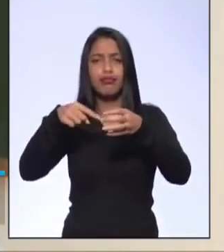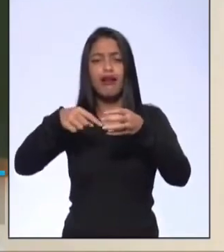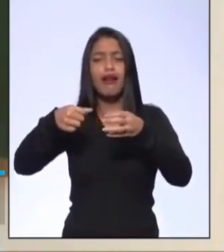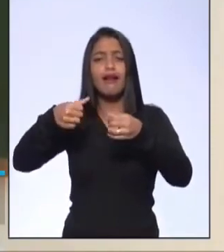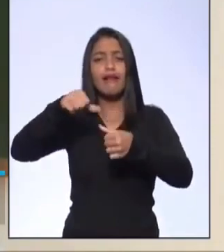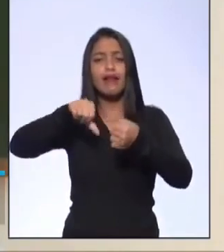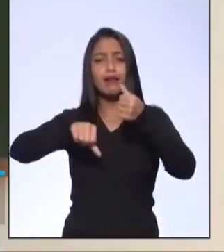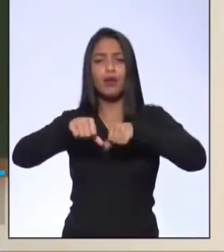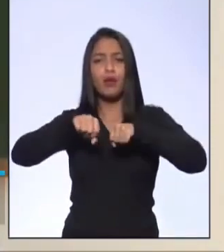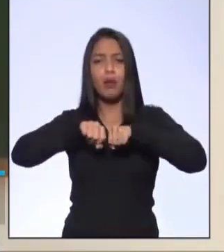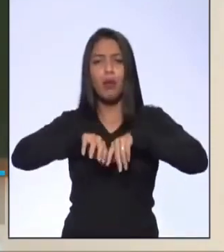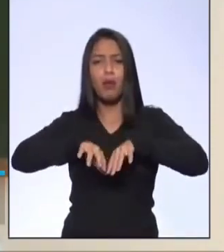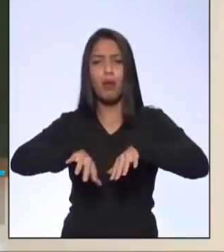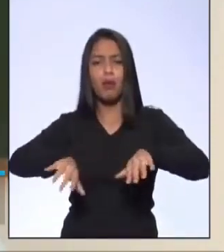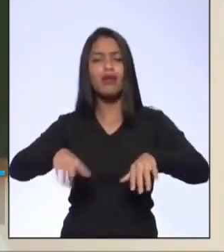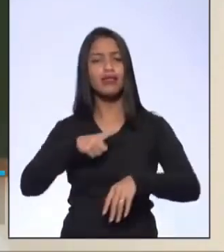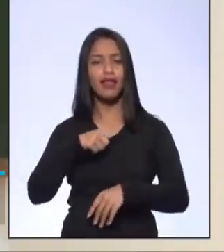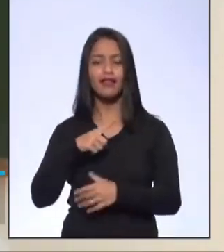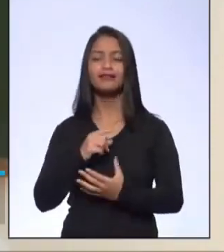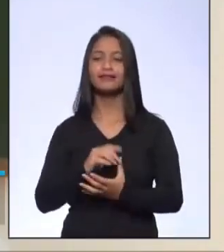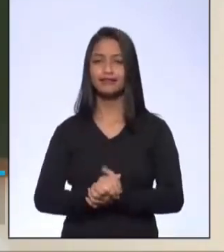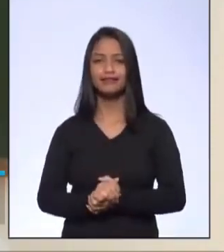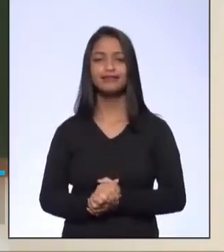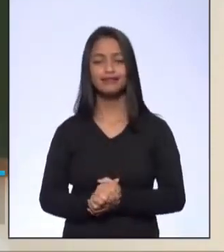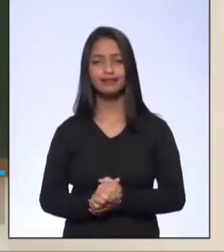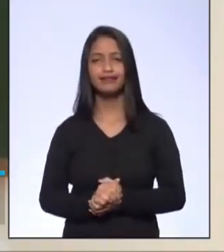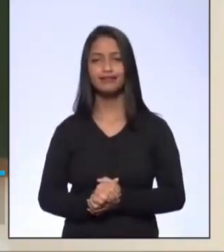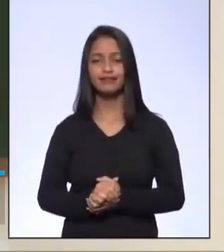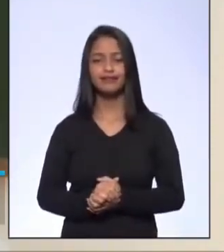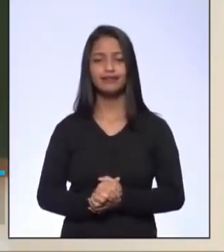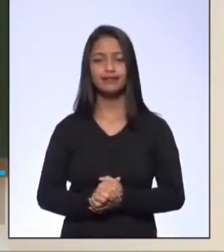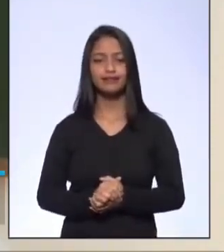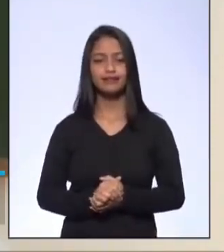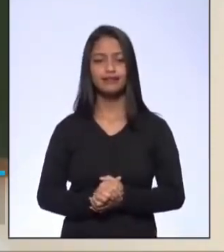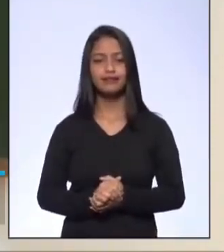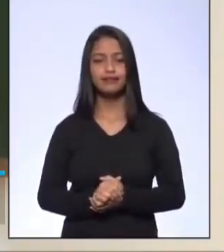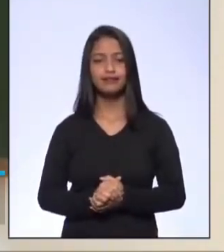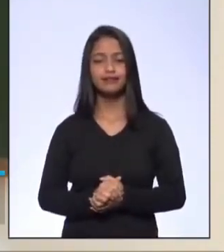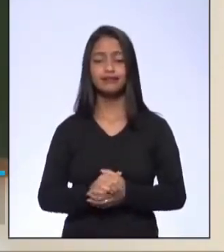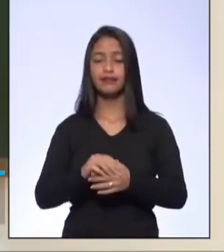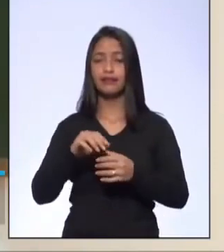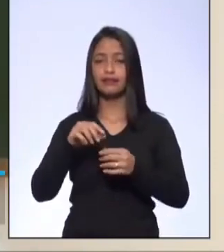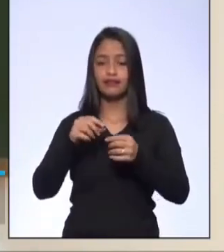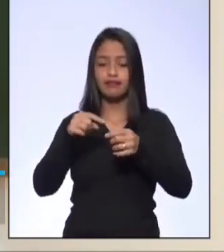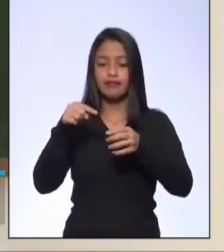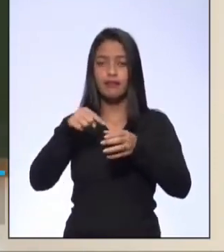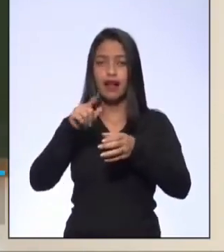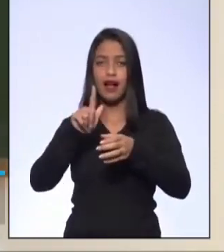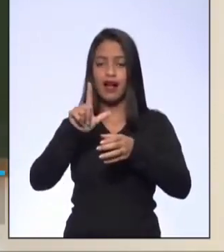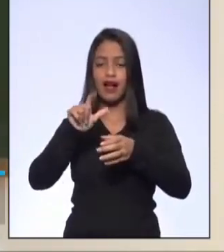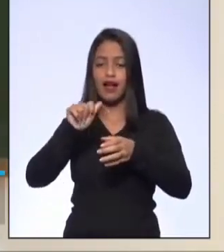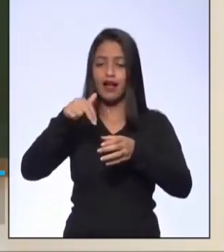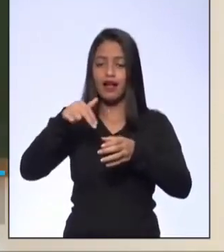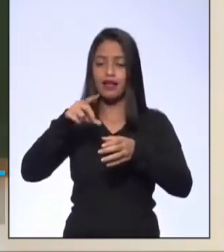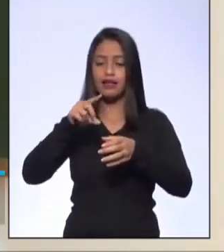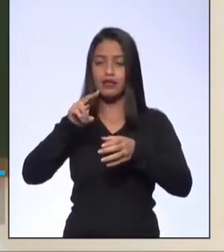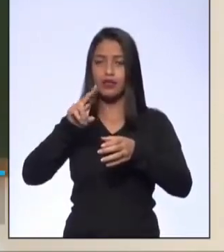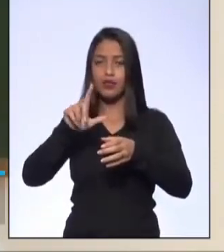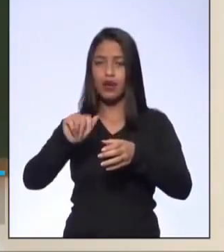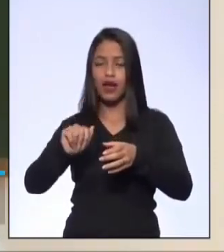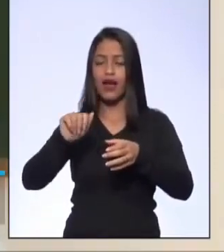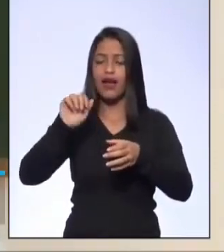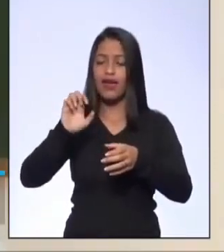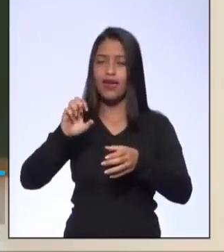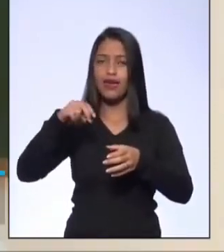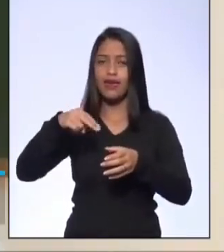químicas, tá? E quando eu falo que uma glândula ela é endócrina, é